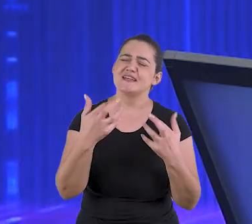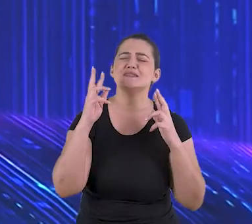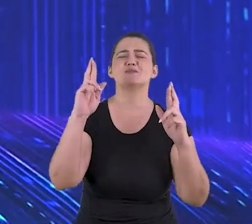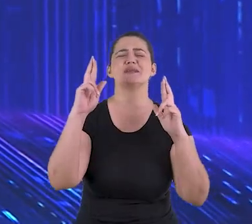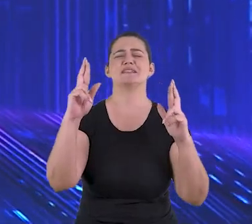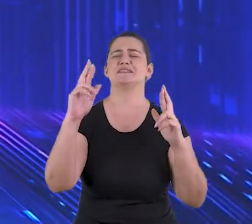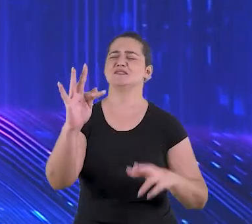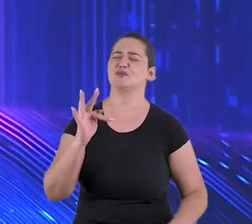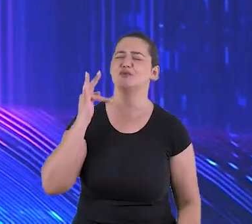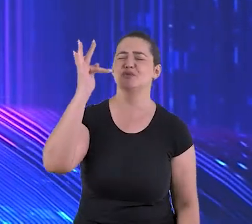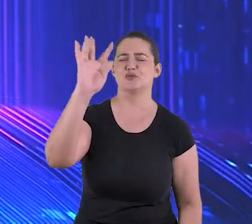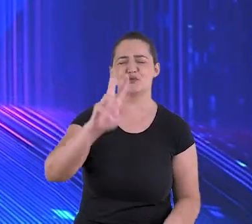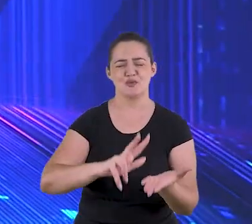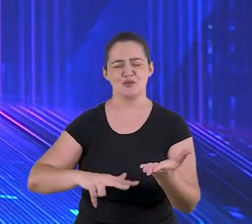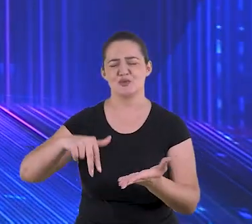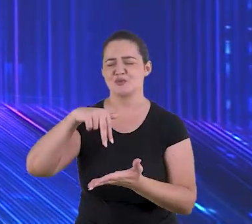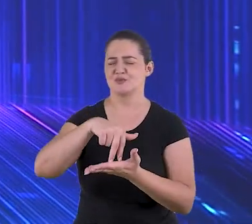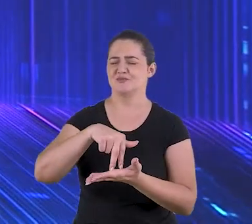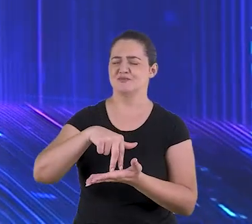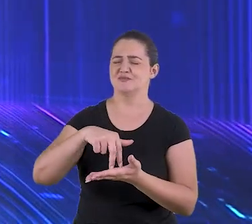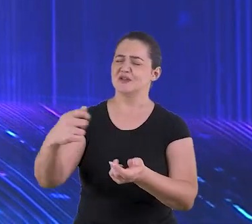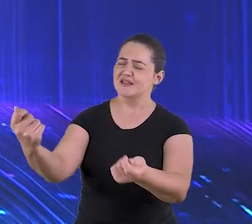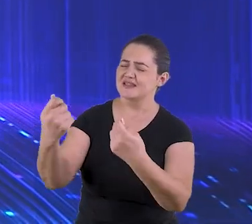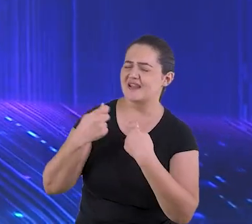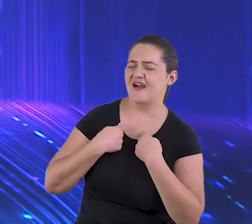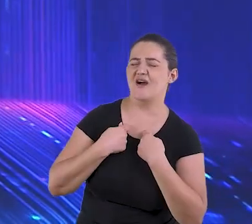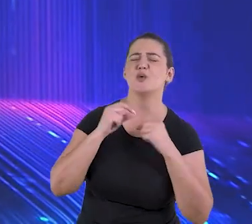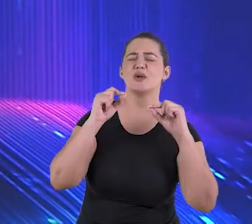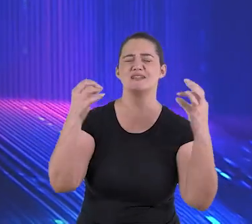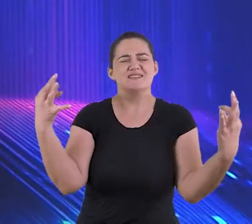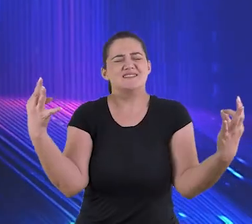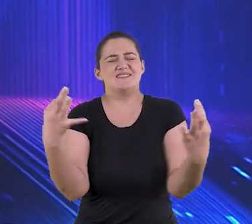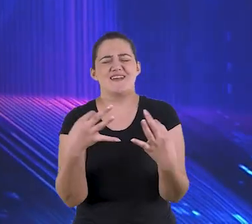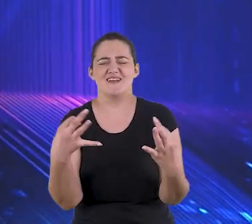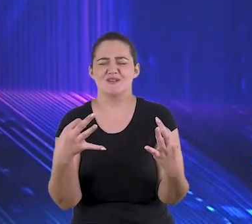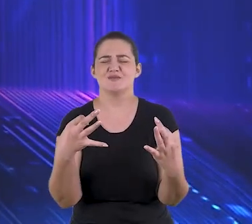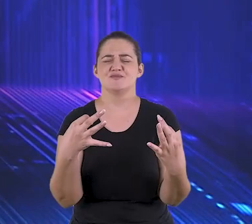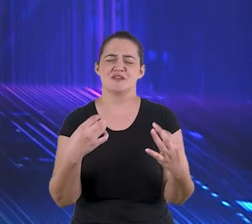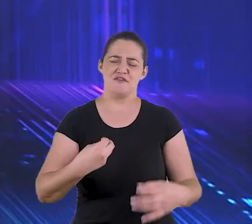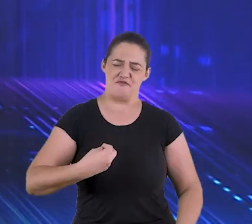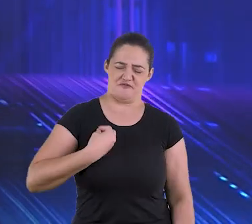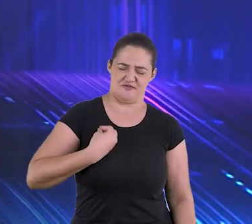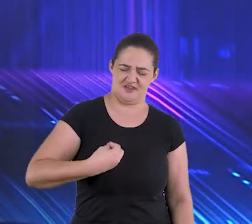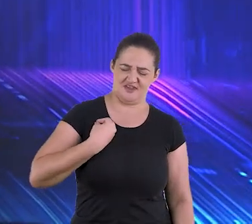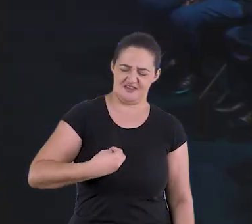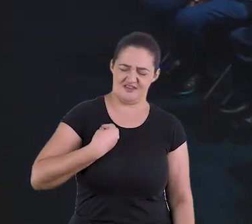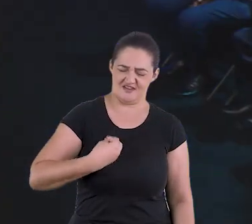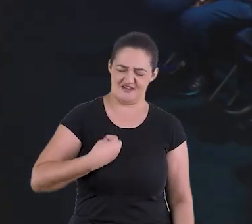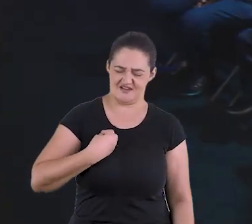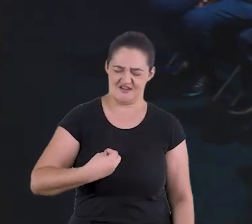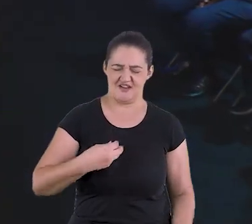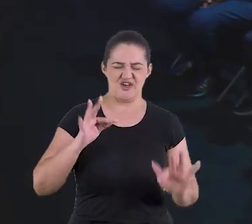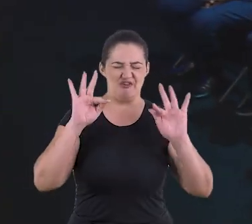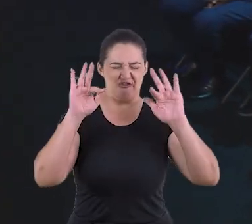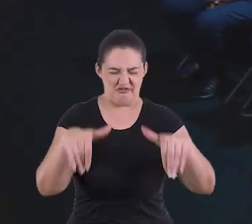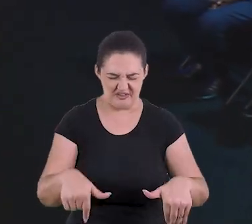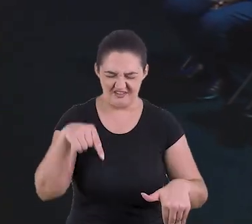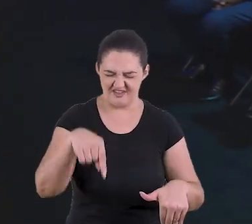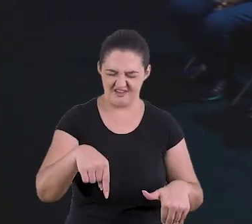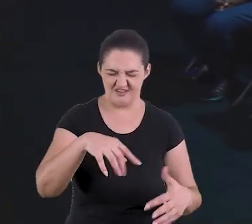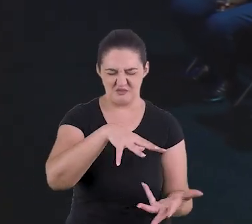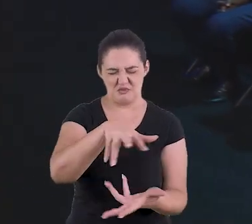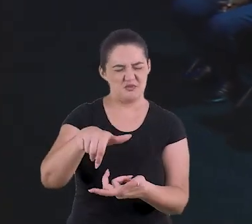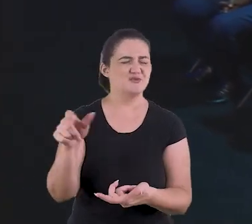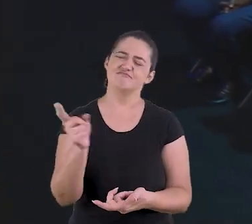ressurreição tome conta de nós, para que o Senhor nos encha de certeza de que a vida não terá o seu fim